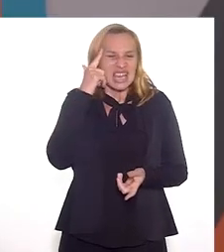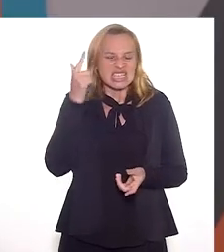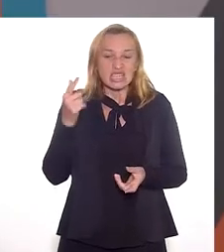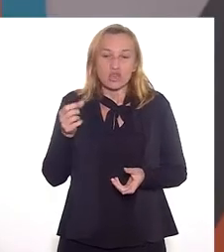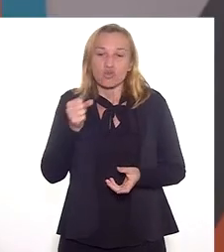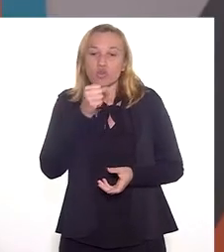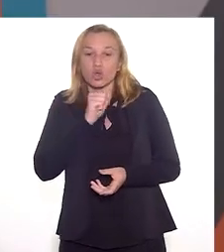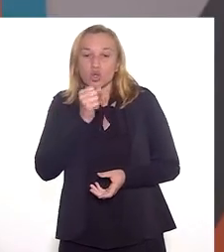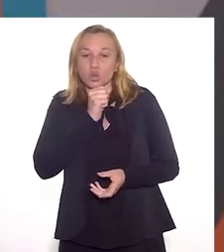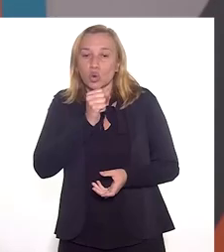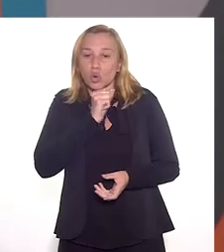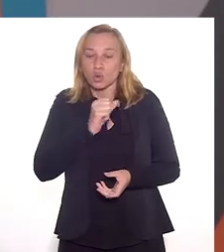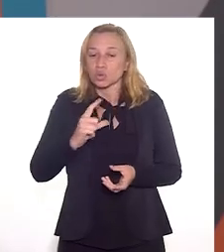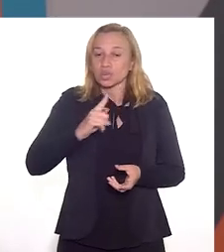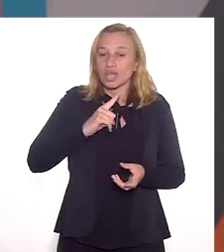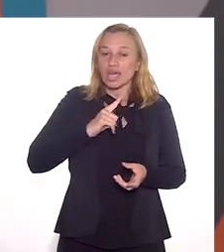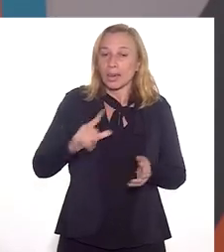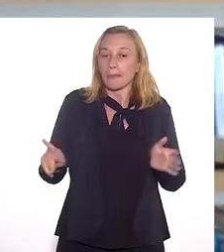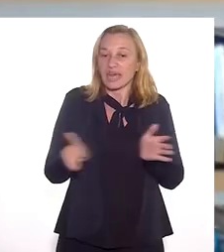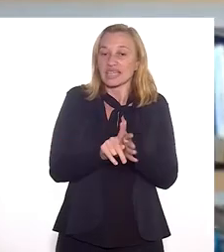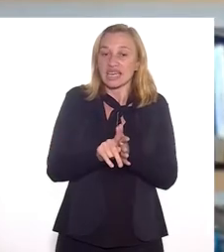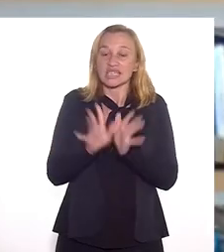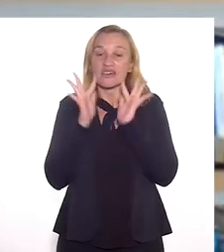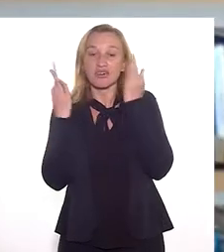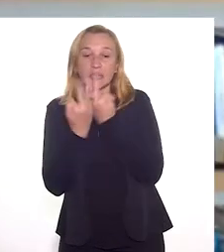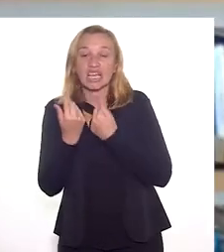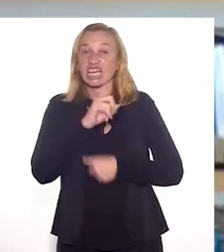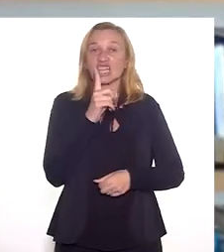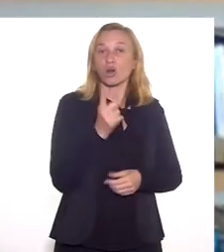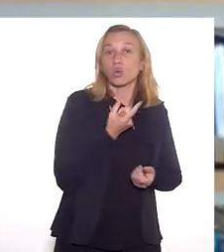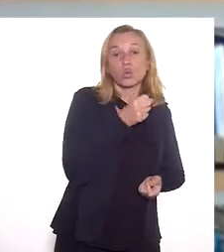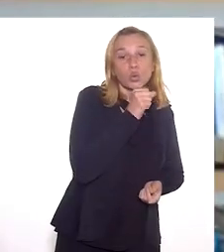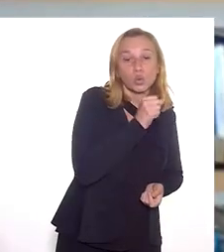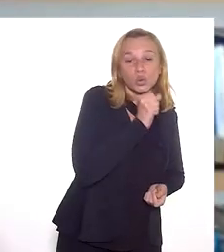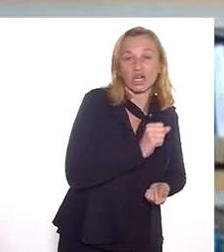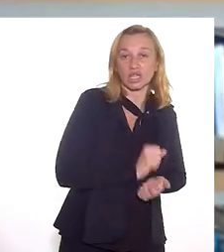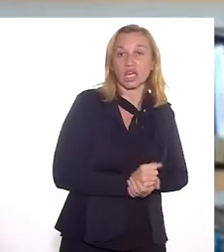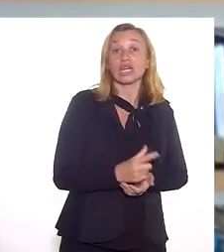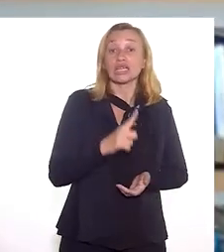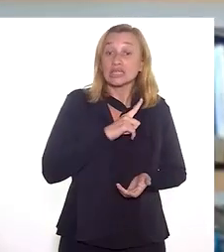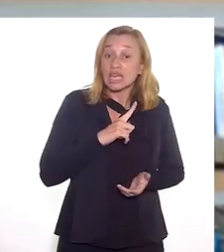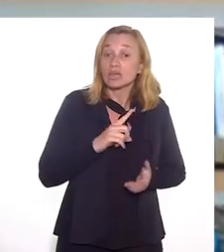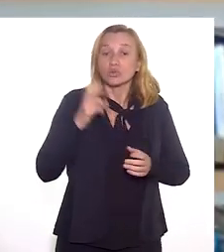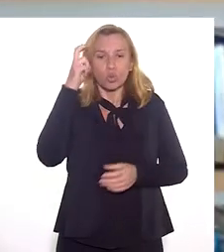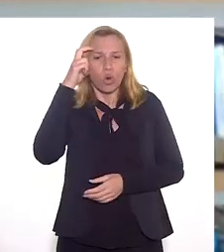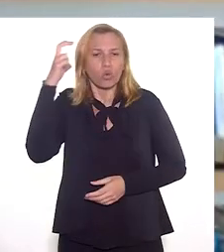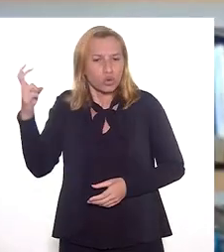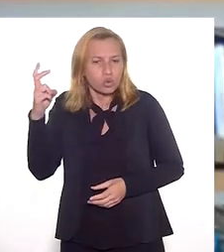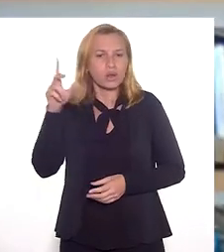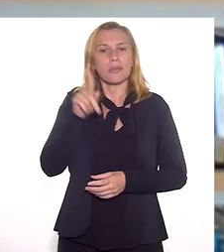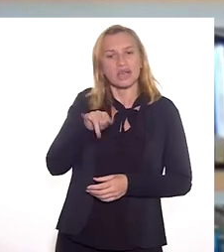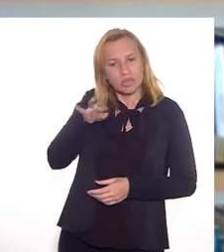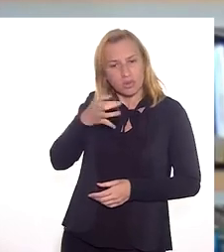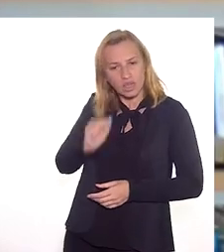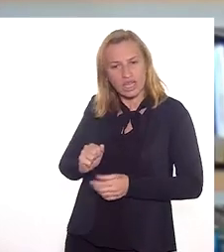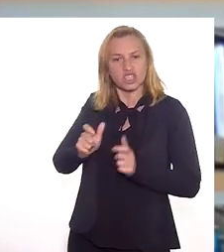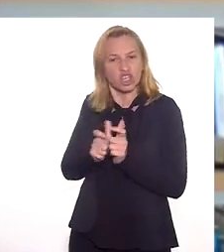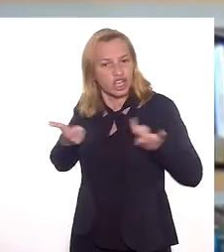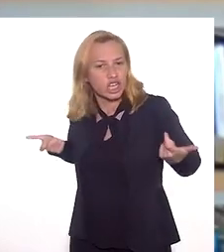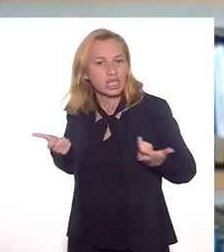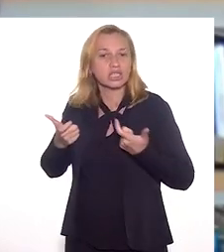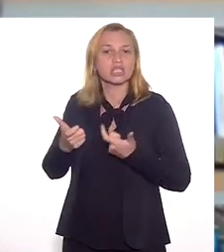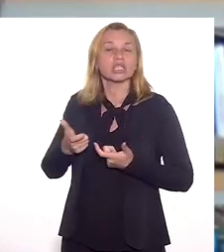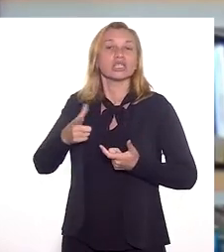pelo idoso fosse um patrimônio familiar e não do idoso. Porque nós temos uma cultura patrimonialista